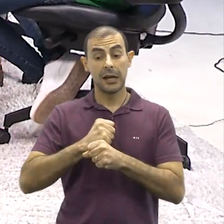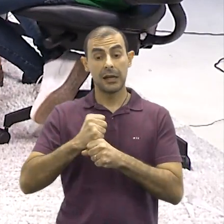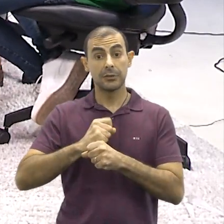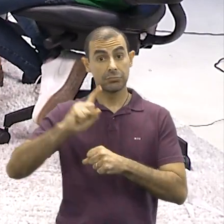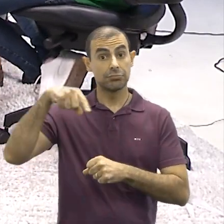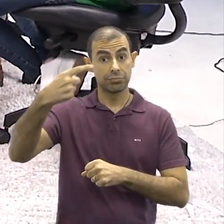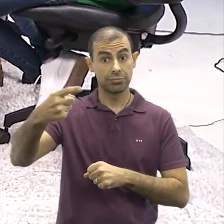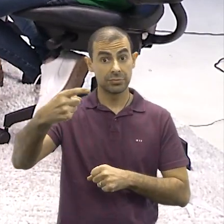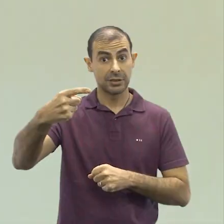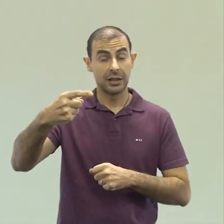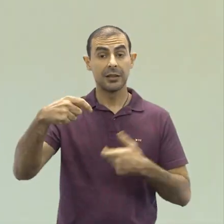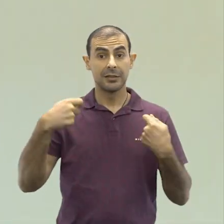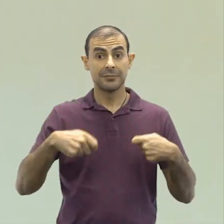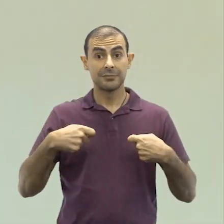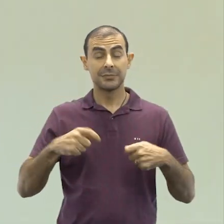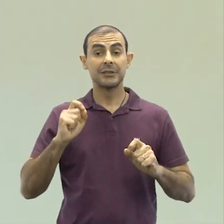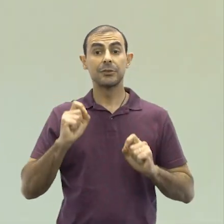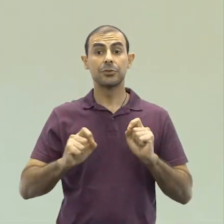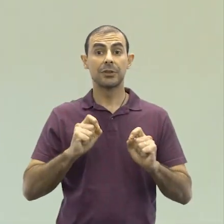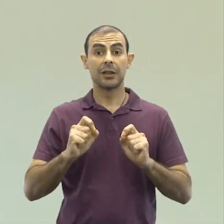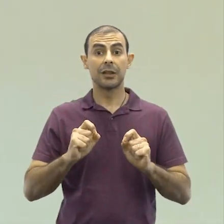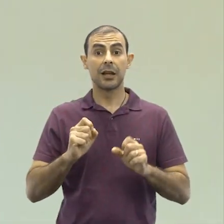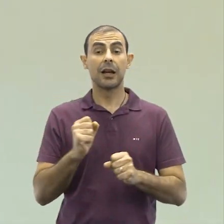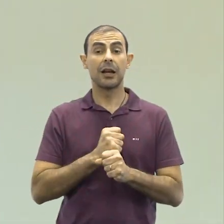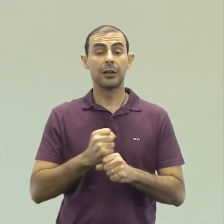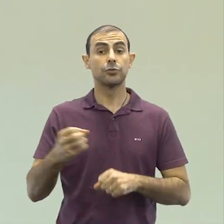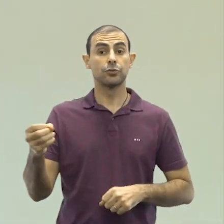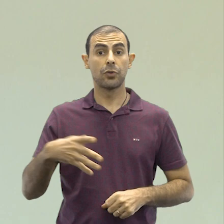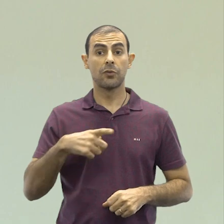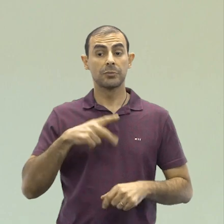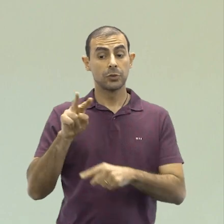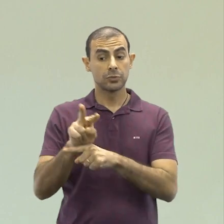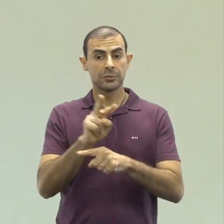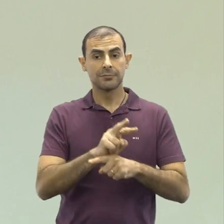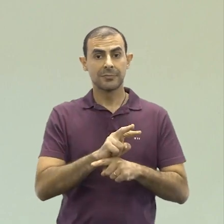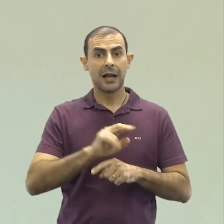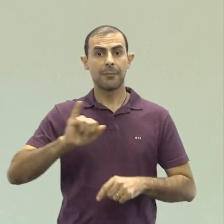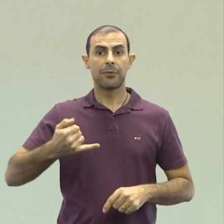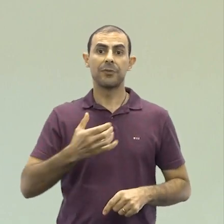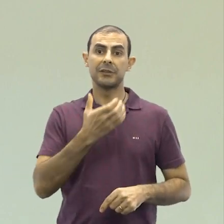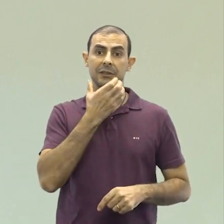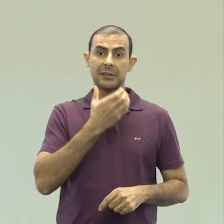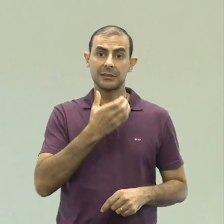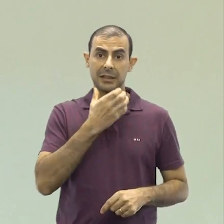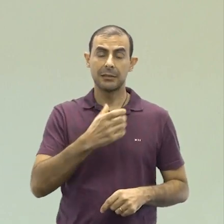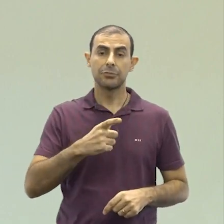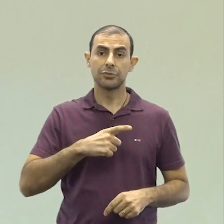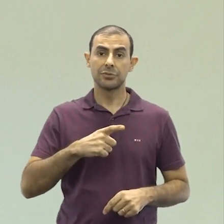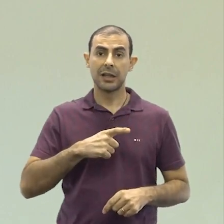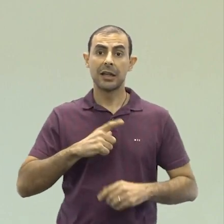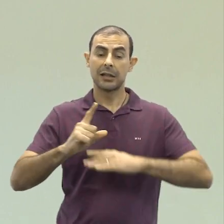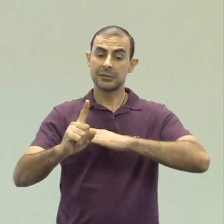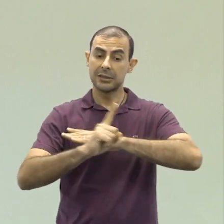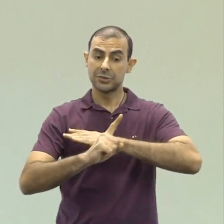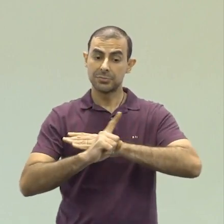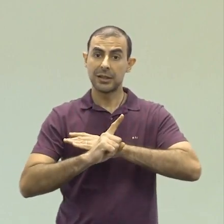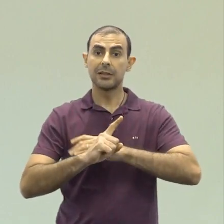chave. Tenha esse olhar para o seu animalzinho nesse novo ano. Então, aproveite dezembro, que estamos com diversas ações, busque